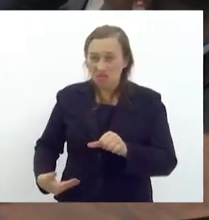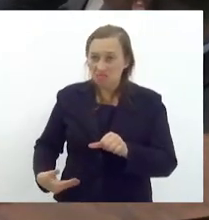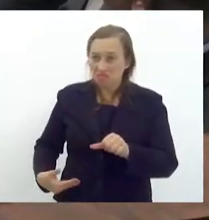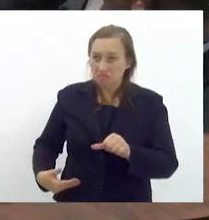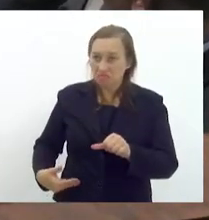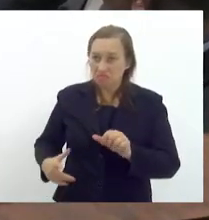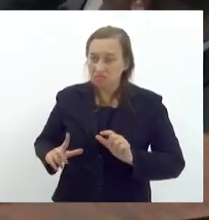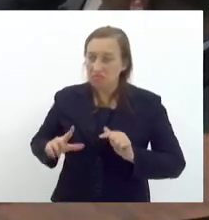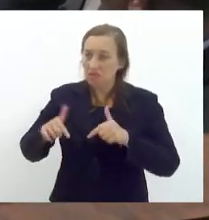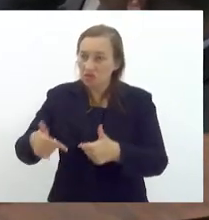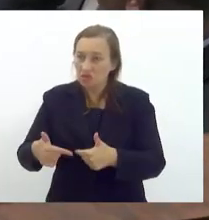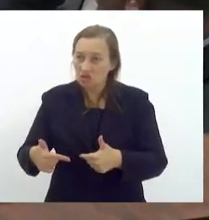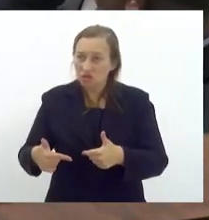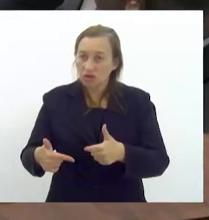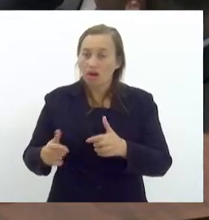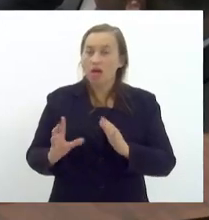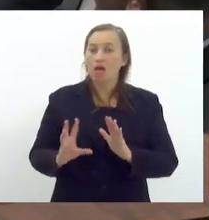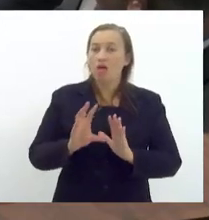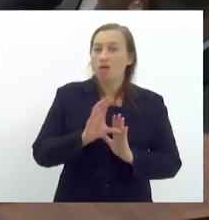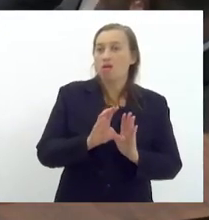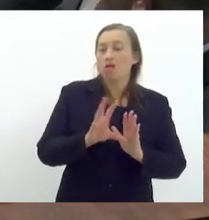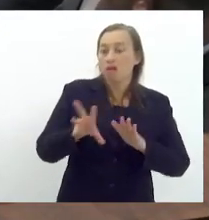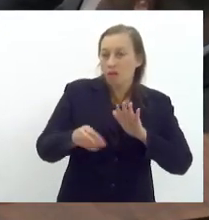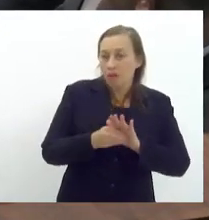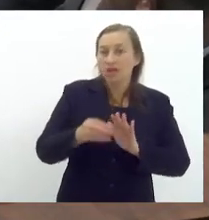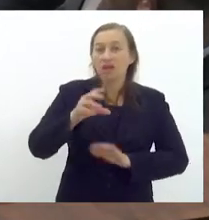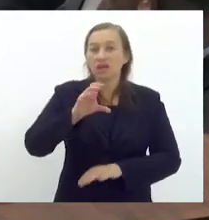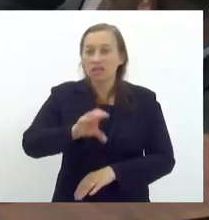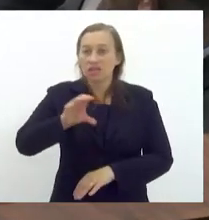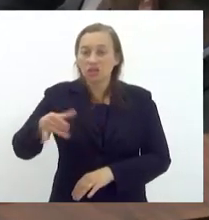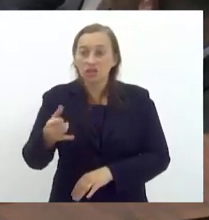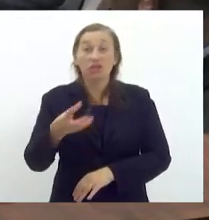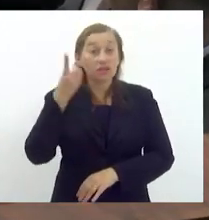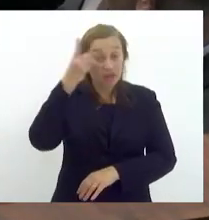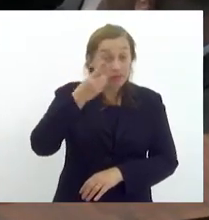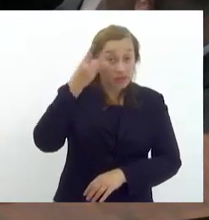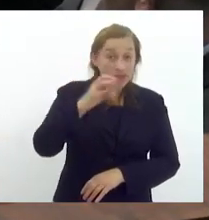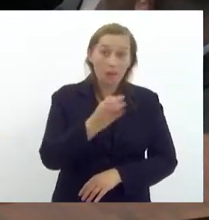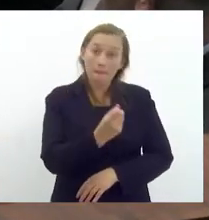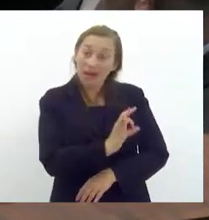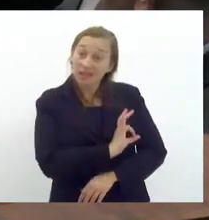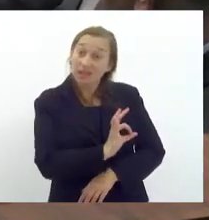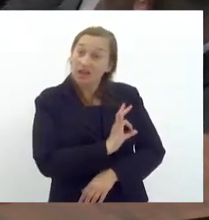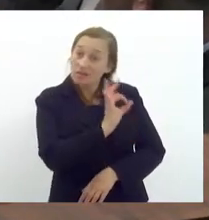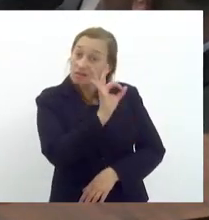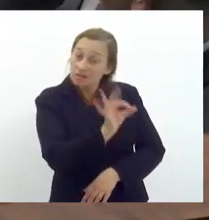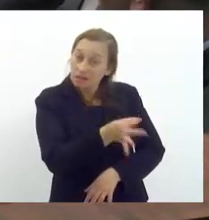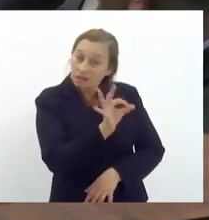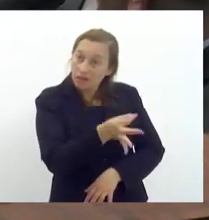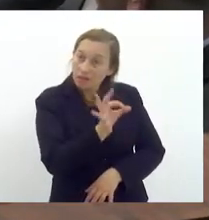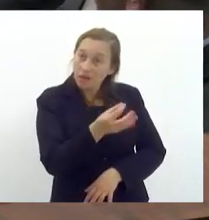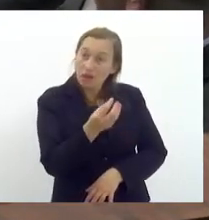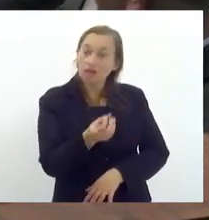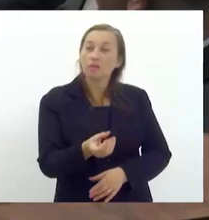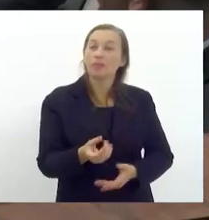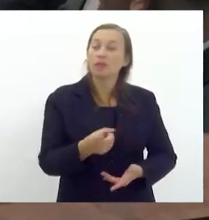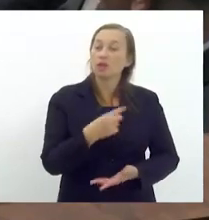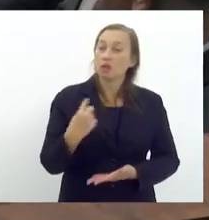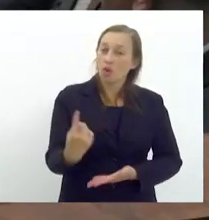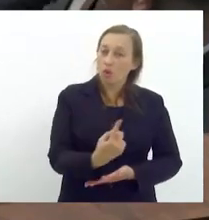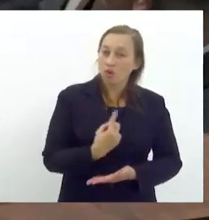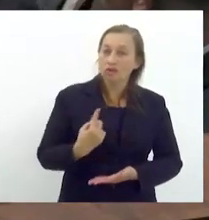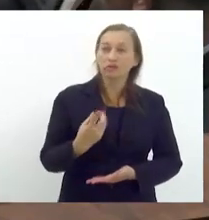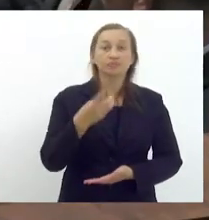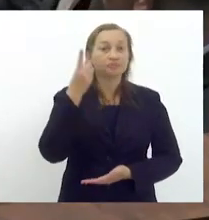da ccj e deputada Marta obviamente que nós enquanto